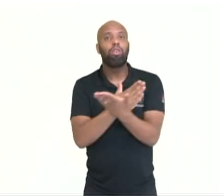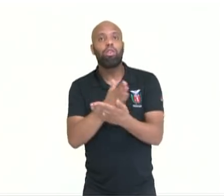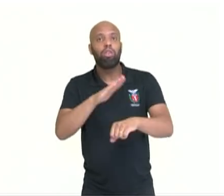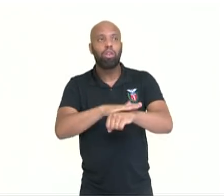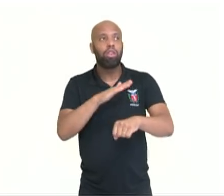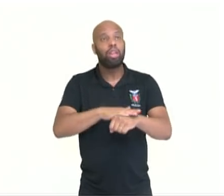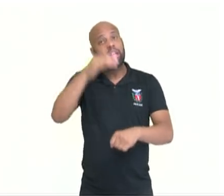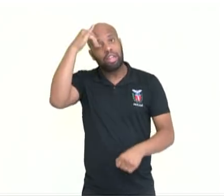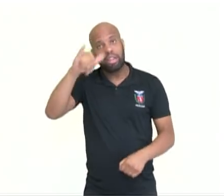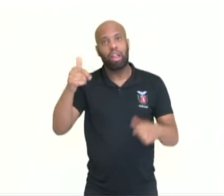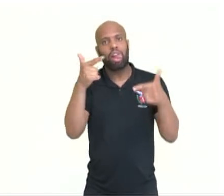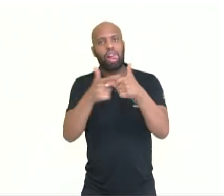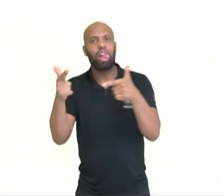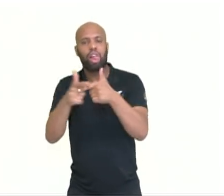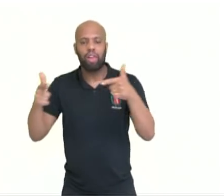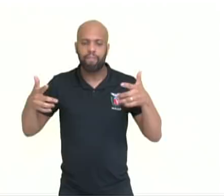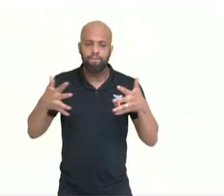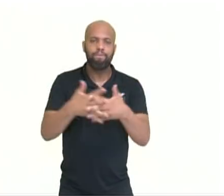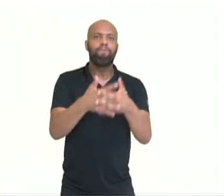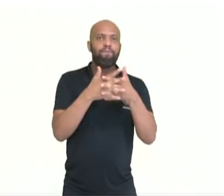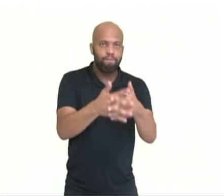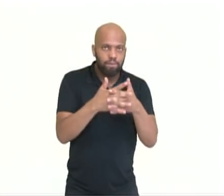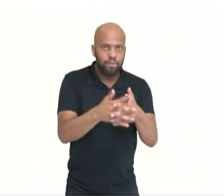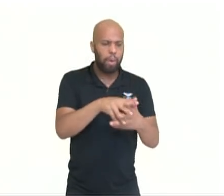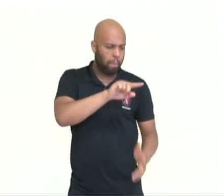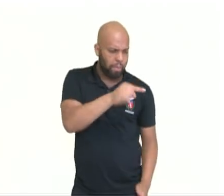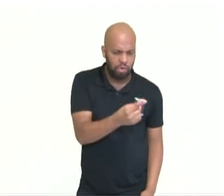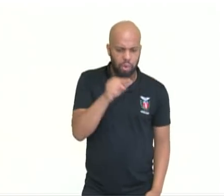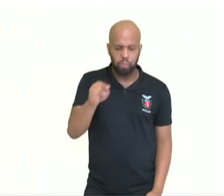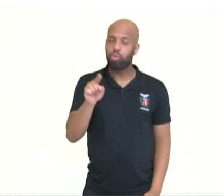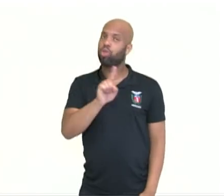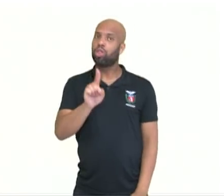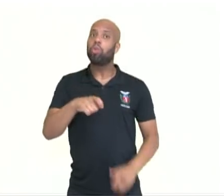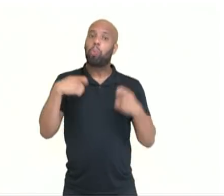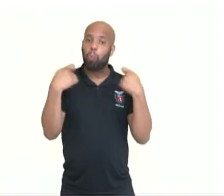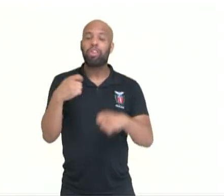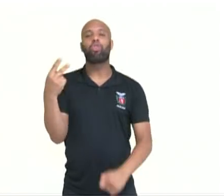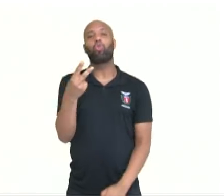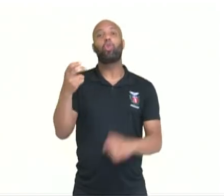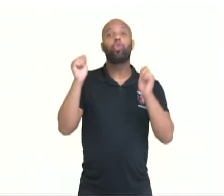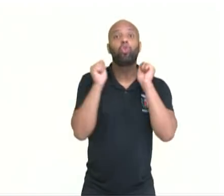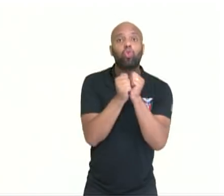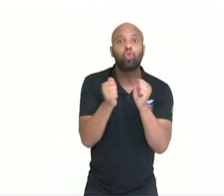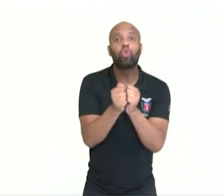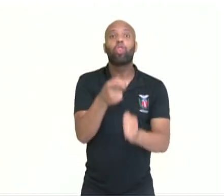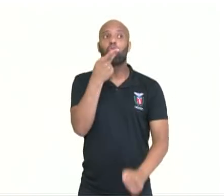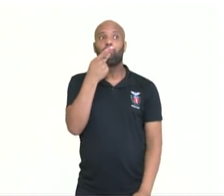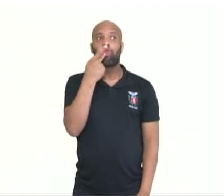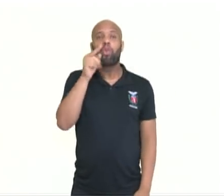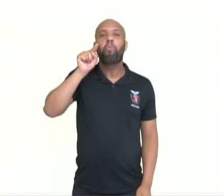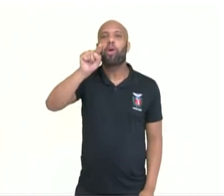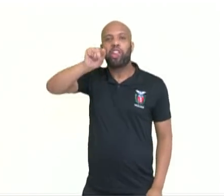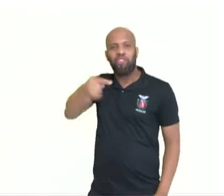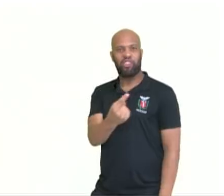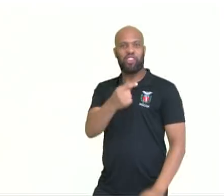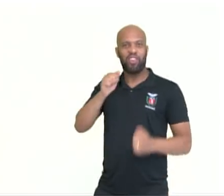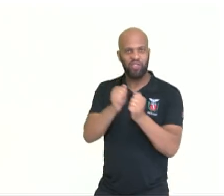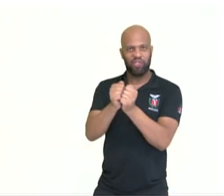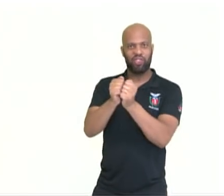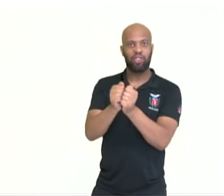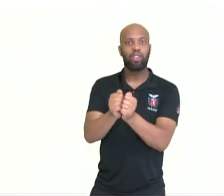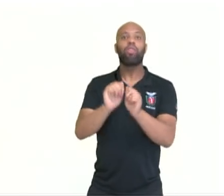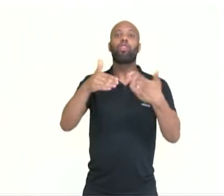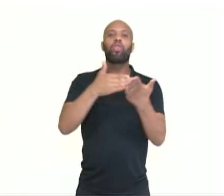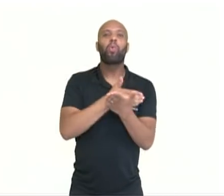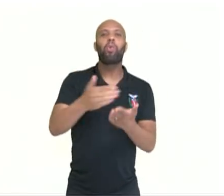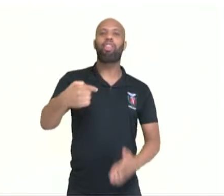conflitos não basta um ponto, nem uma vírgula, é preciso os 2, disse o ponto e vírgula. E aí